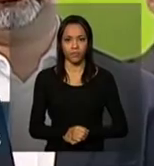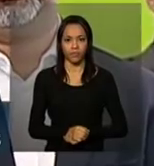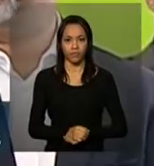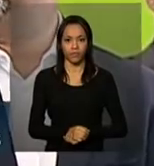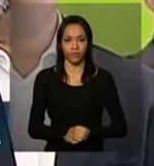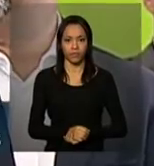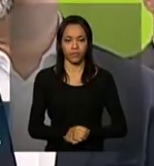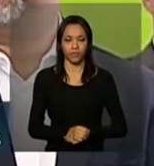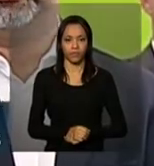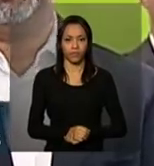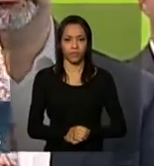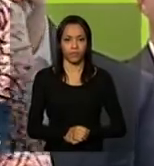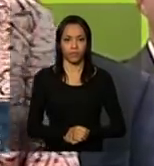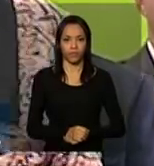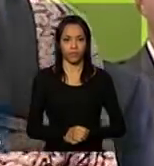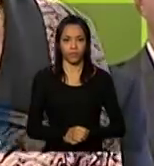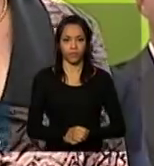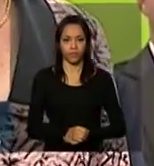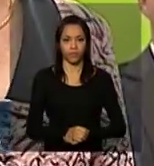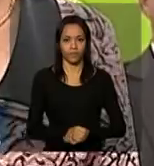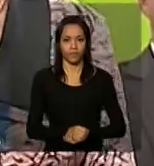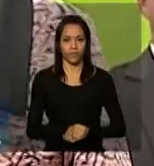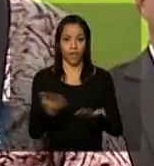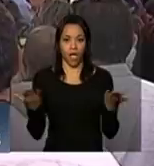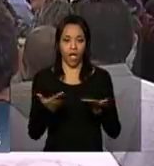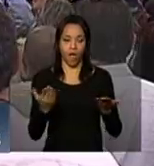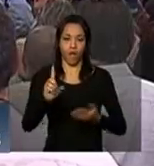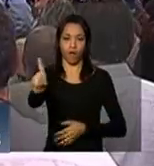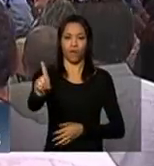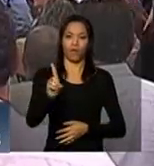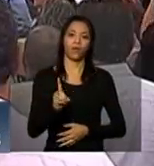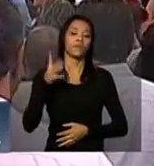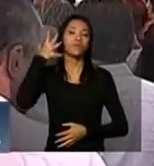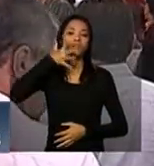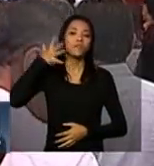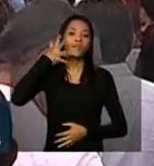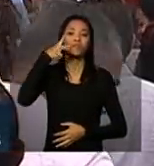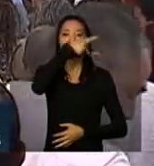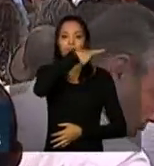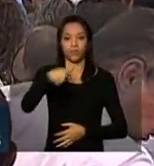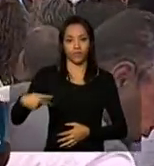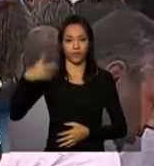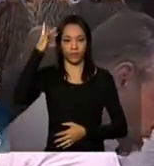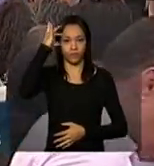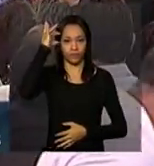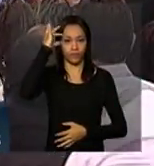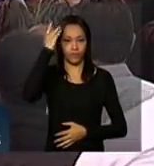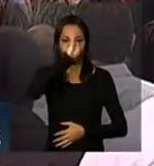ur com a palavra a Presidenta da República Dilma